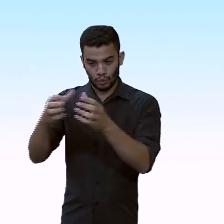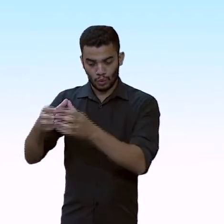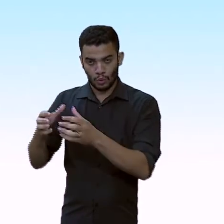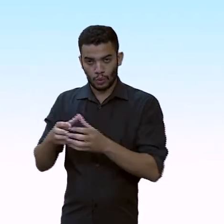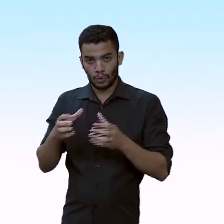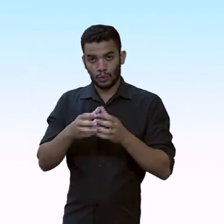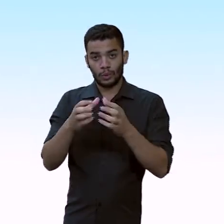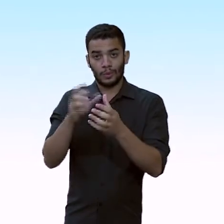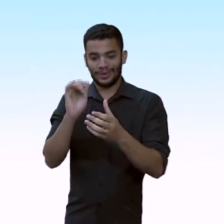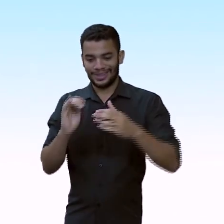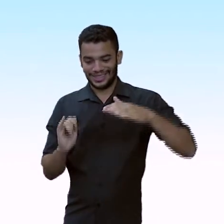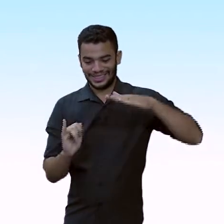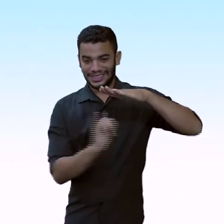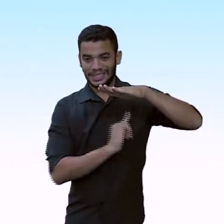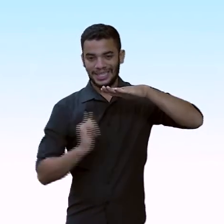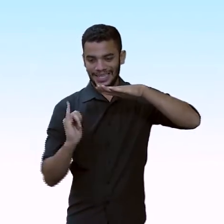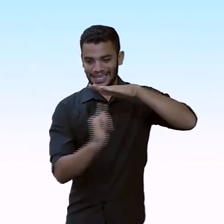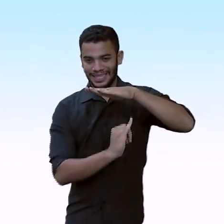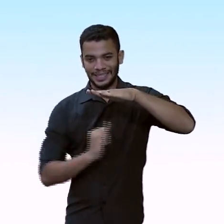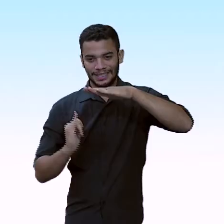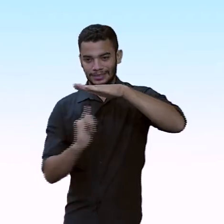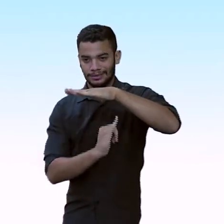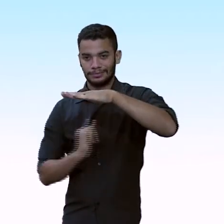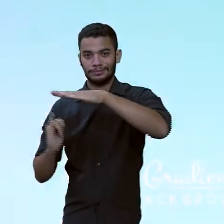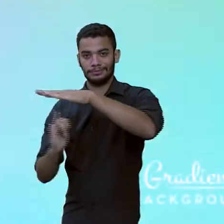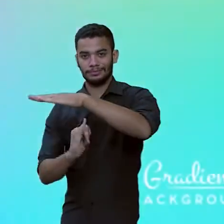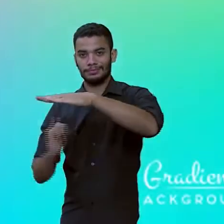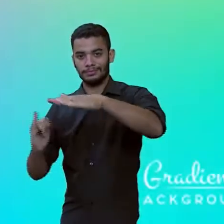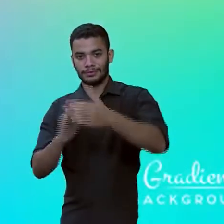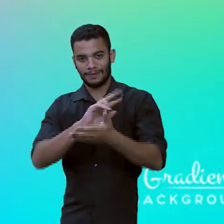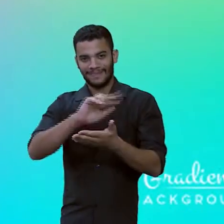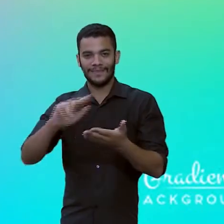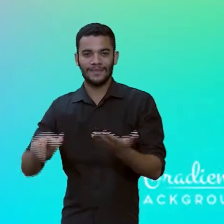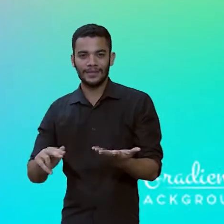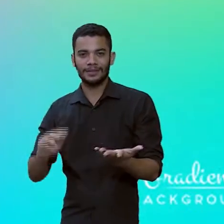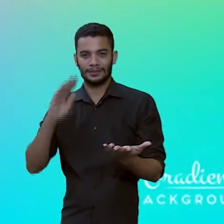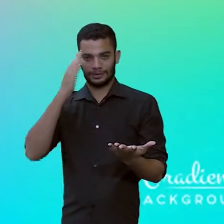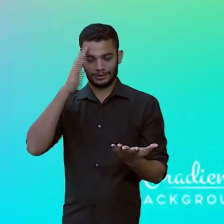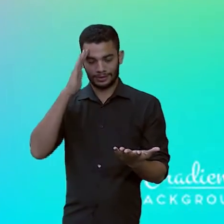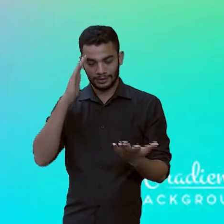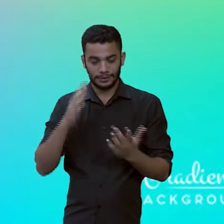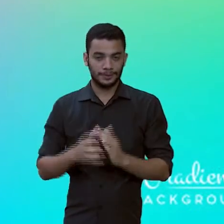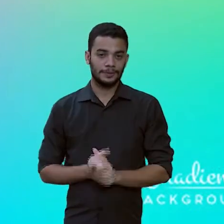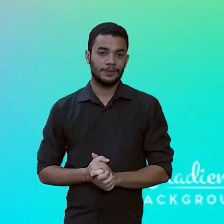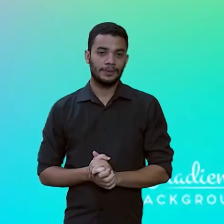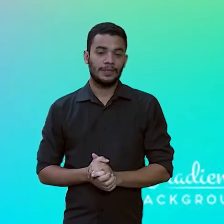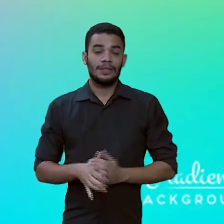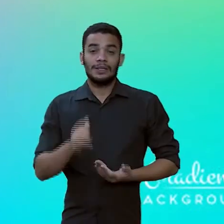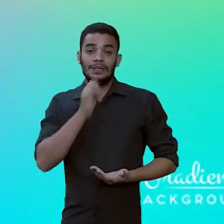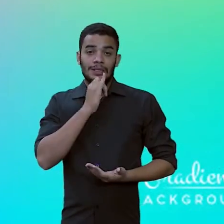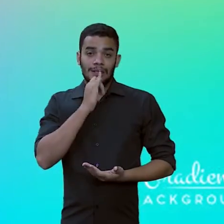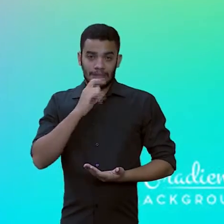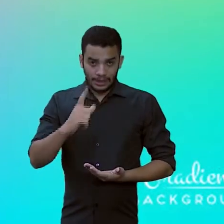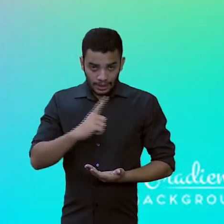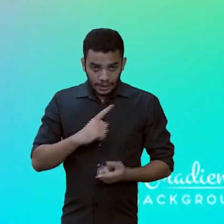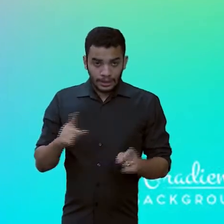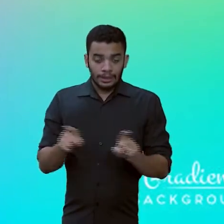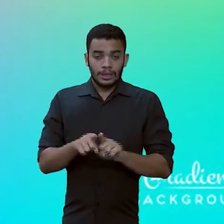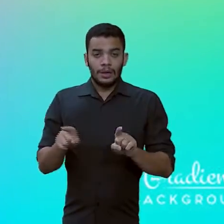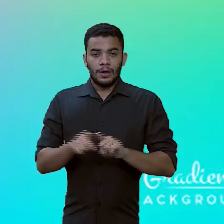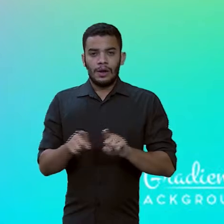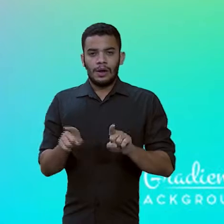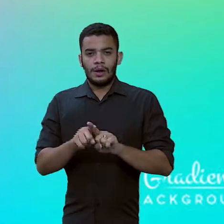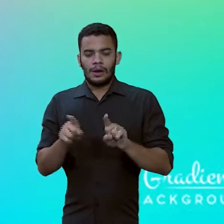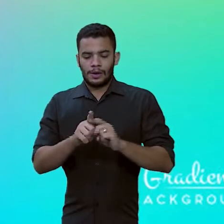de ilhas. Estrofe, um conjunto de versos. Agora, falaremos sobre os substantivos comuns, que